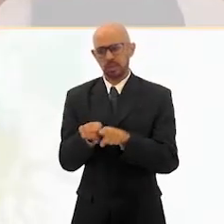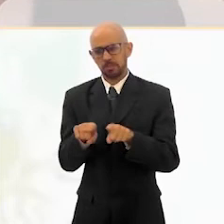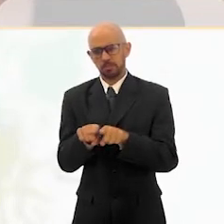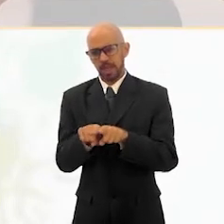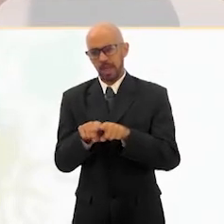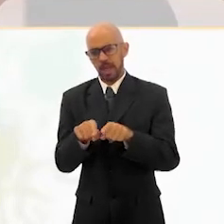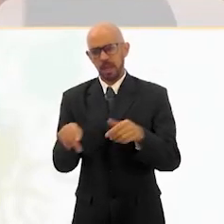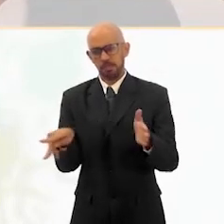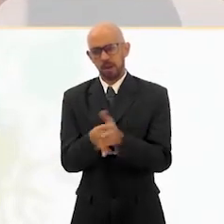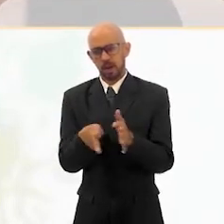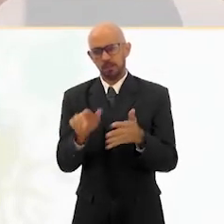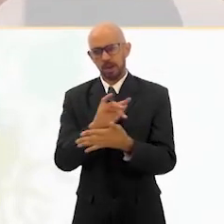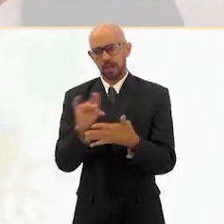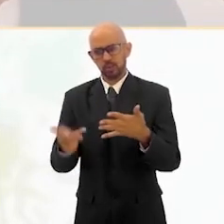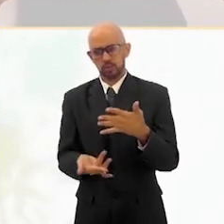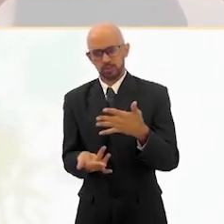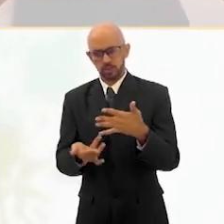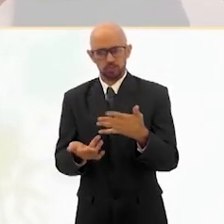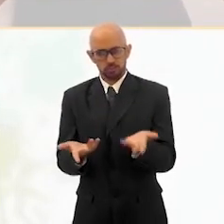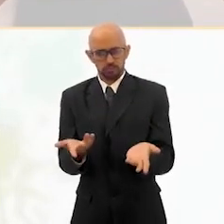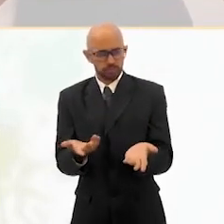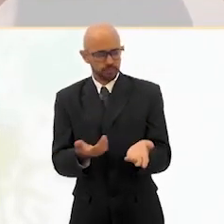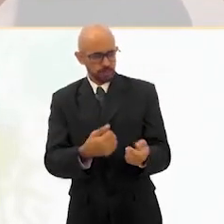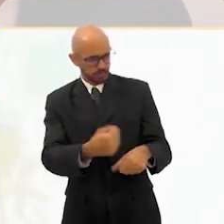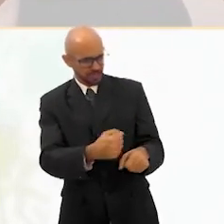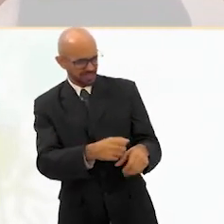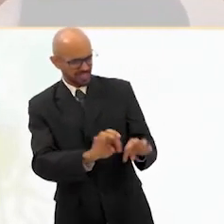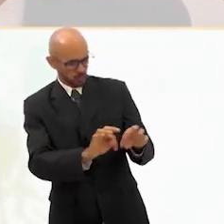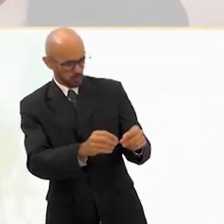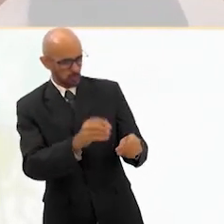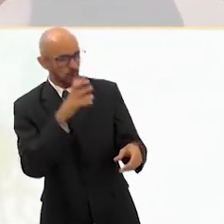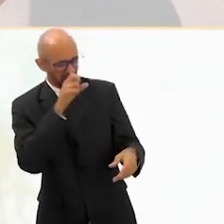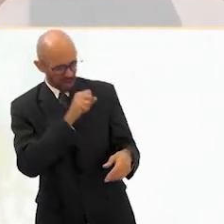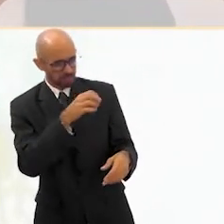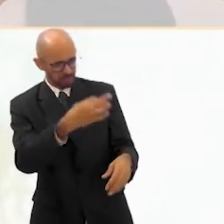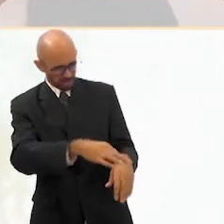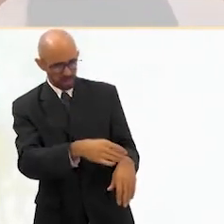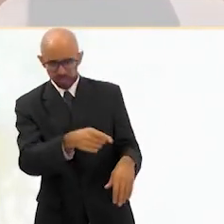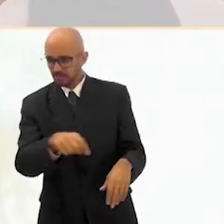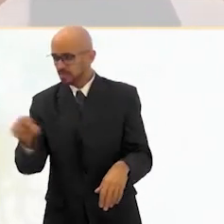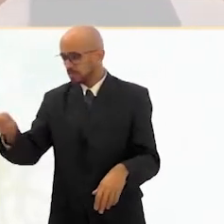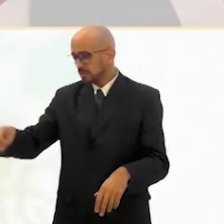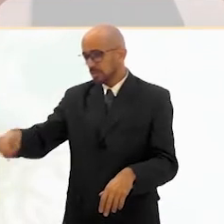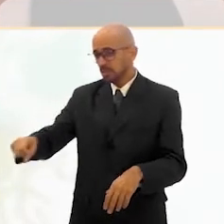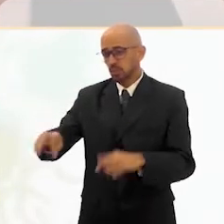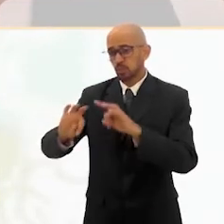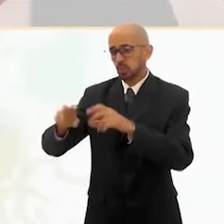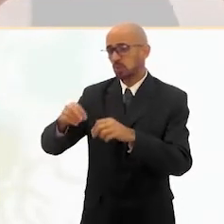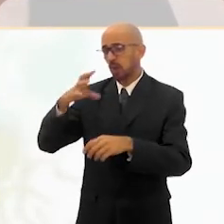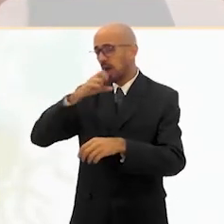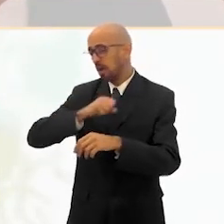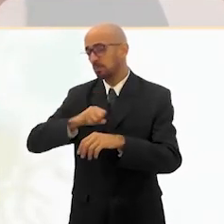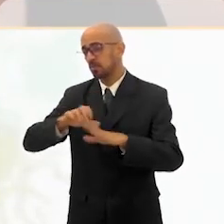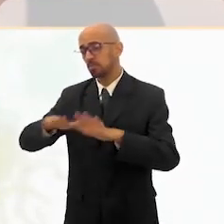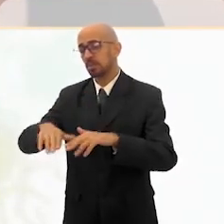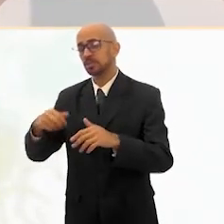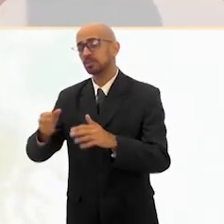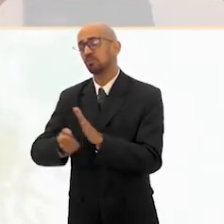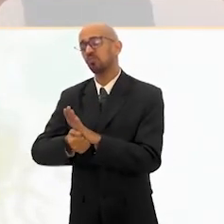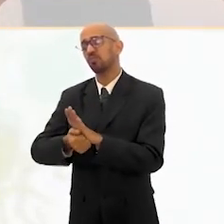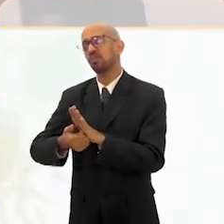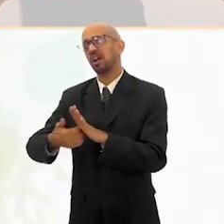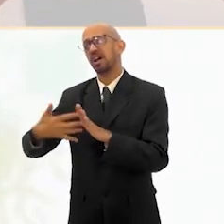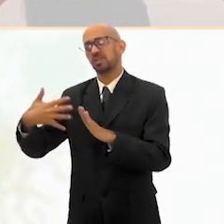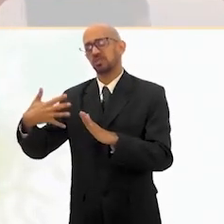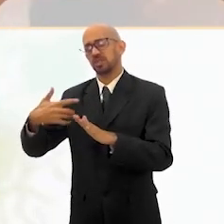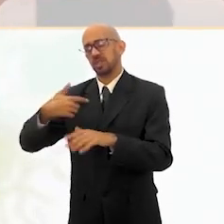as próprias redes sociais, né, vendem muito É, precisa ser tudo felicidade, muito rápido, né? tudo As muito coisas têm que rápido e tudo acontecer você acertar da ontem. primeira vez. Gente, quantas vezes,